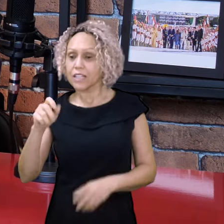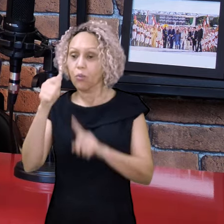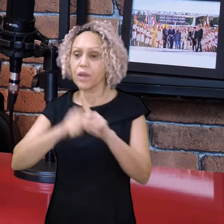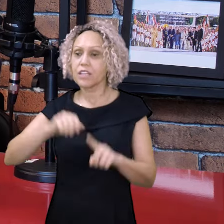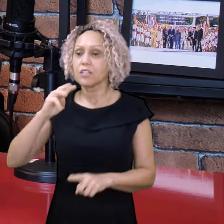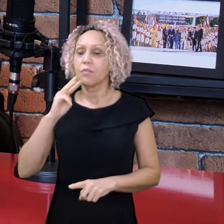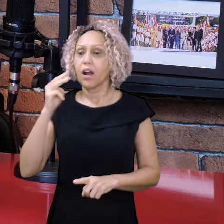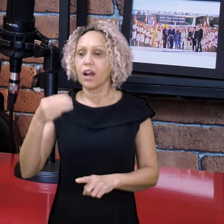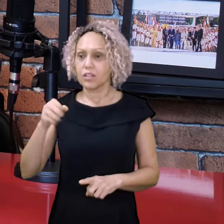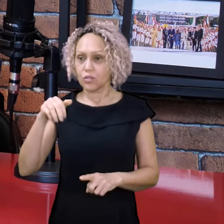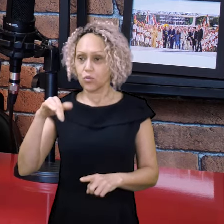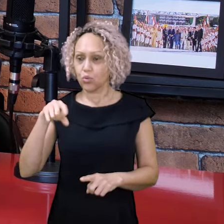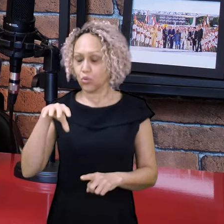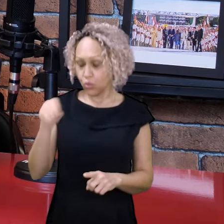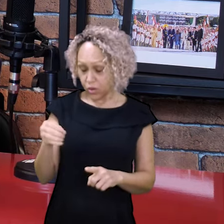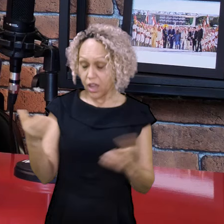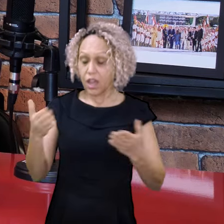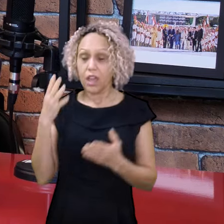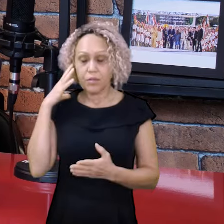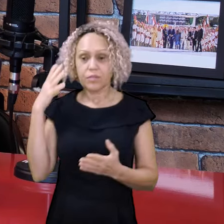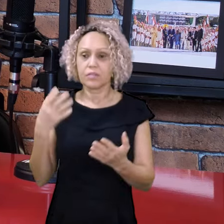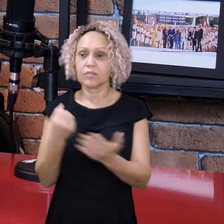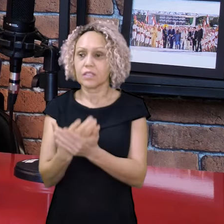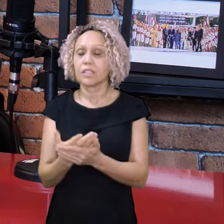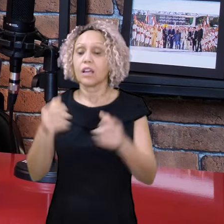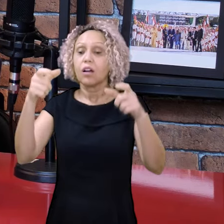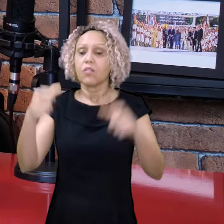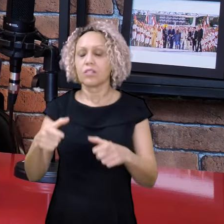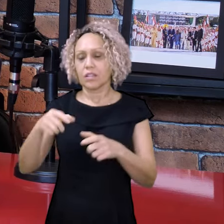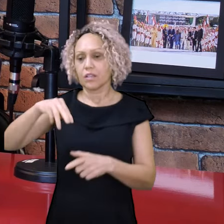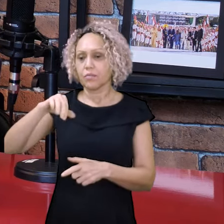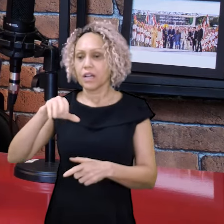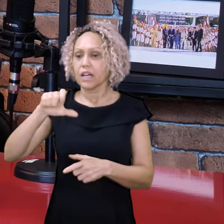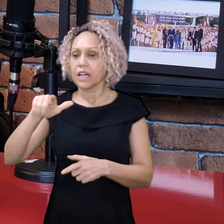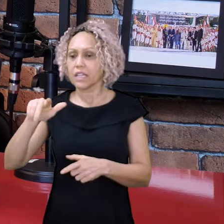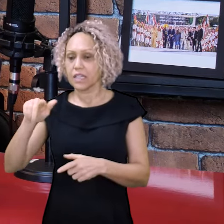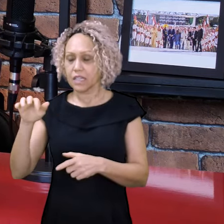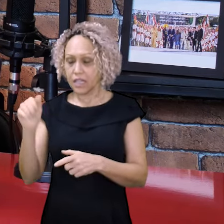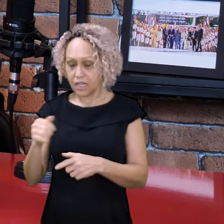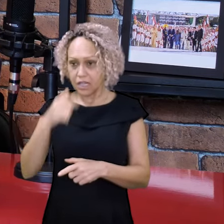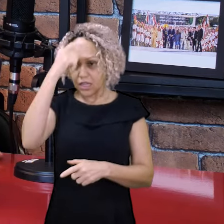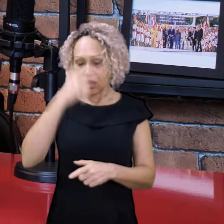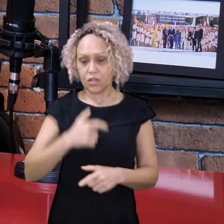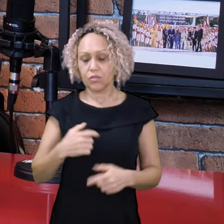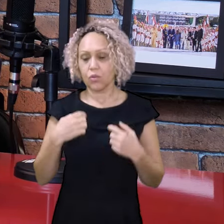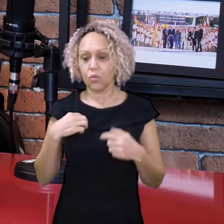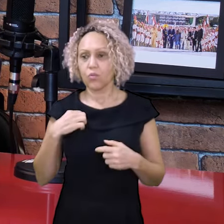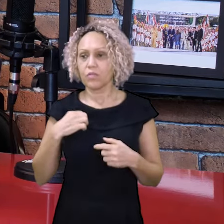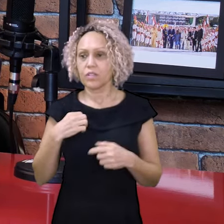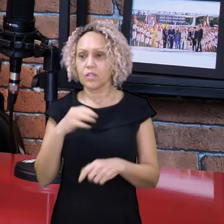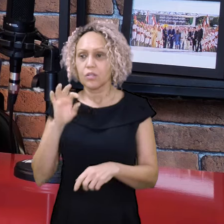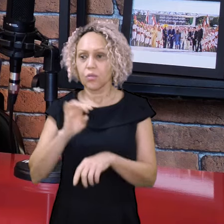Sexta-feira, 15 de março de 2024. Essa produção do PTcast está sendo gravada do estúdio Marisa Letícia. Eu estou usando